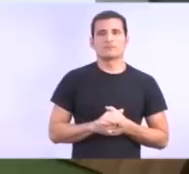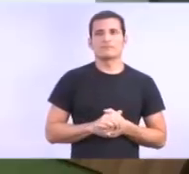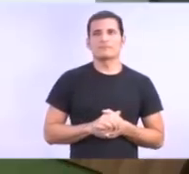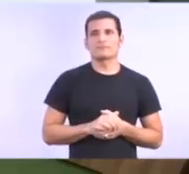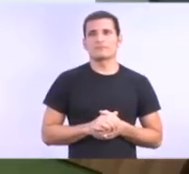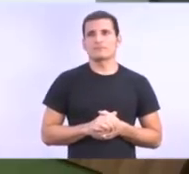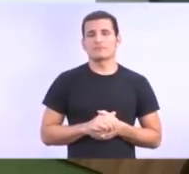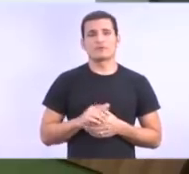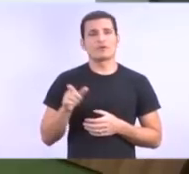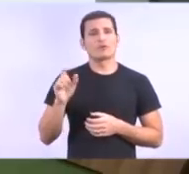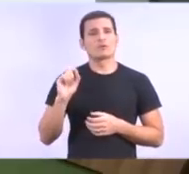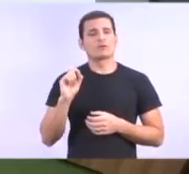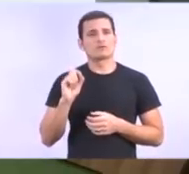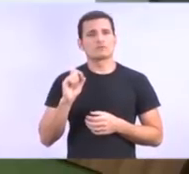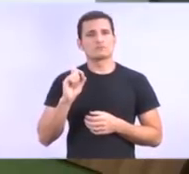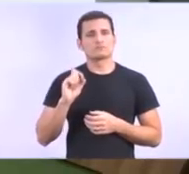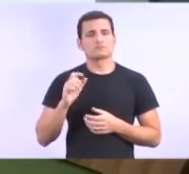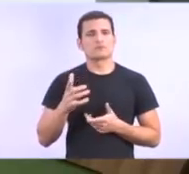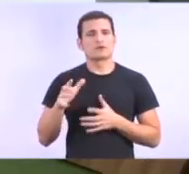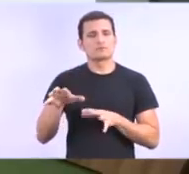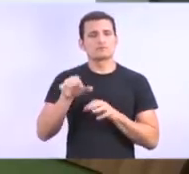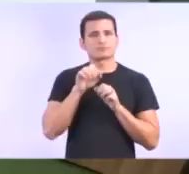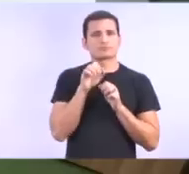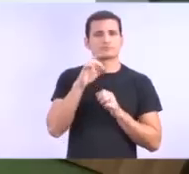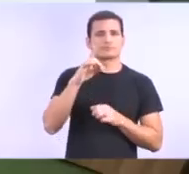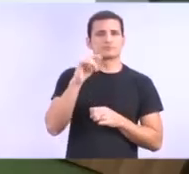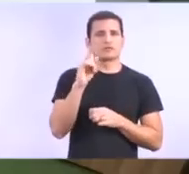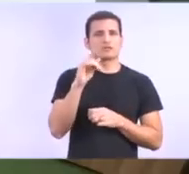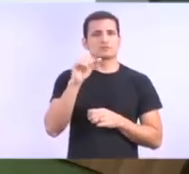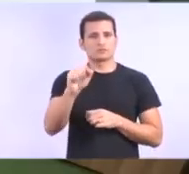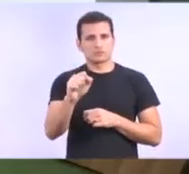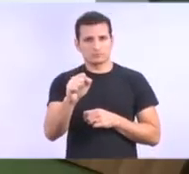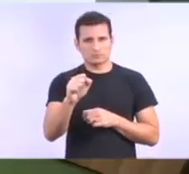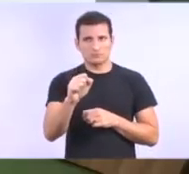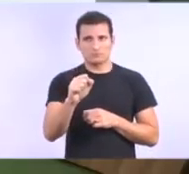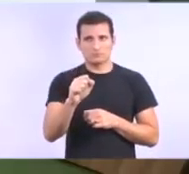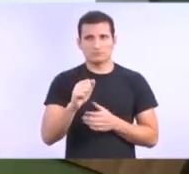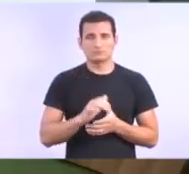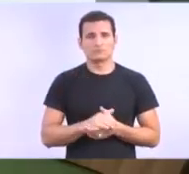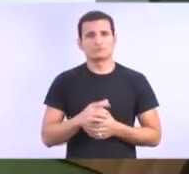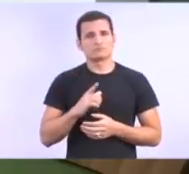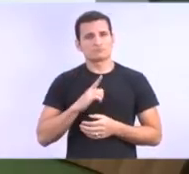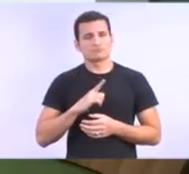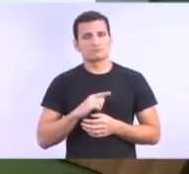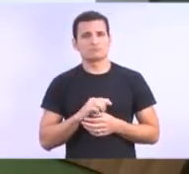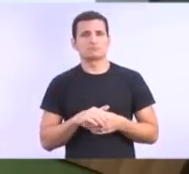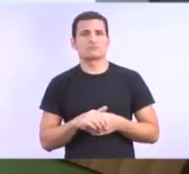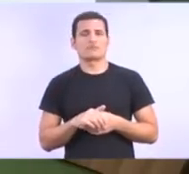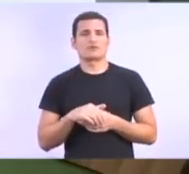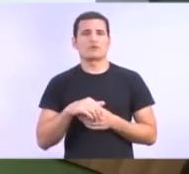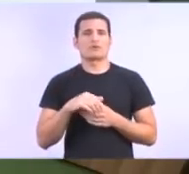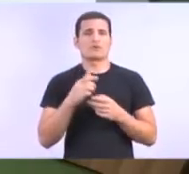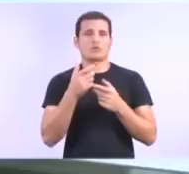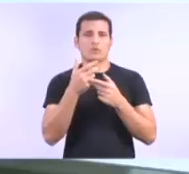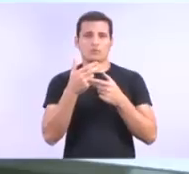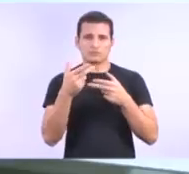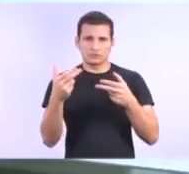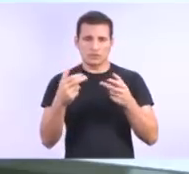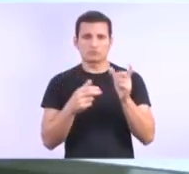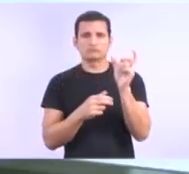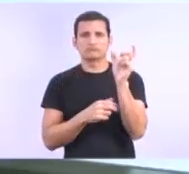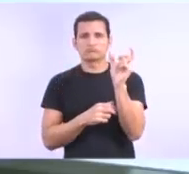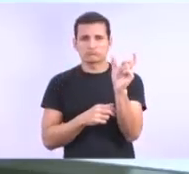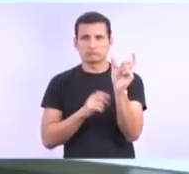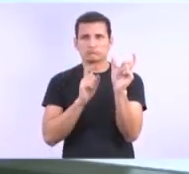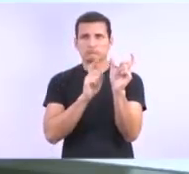de abstração de dados. Abstração no seguinte sentido: eu tenho um objeto ali, eu vou começar a mapear aquele